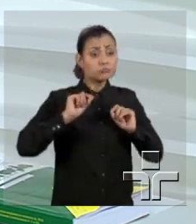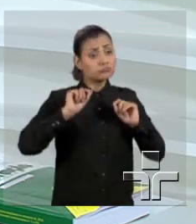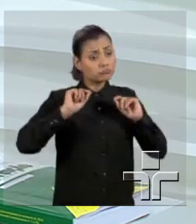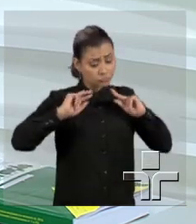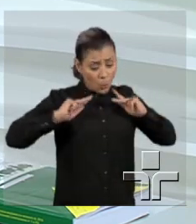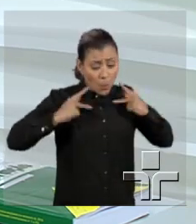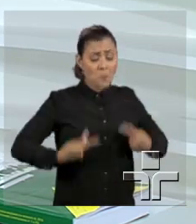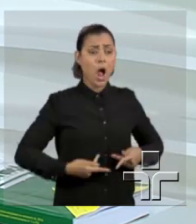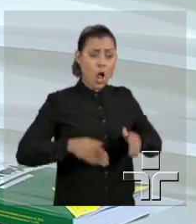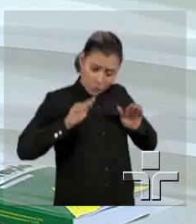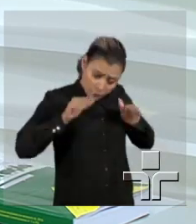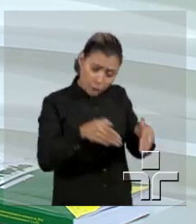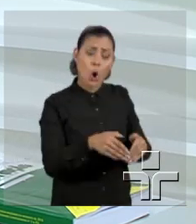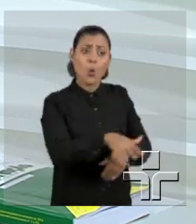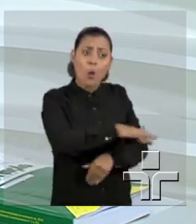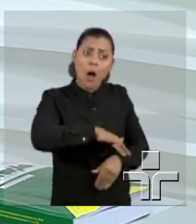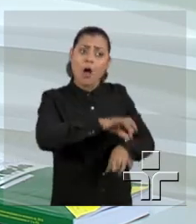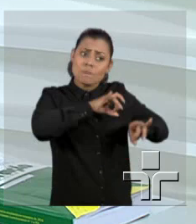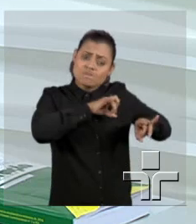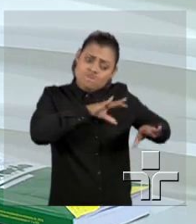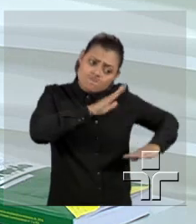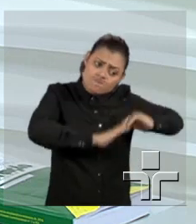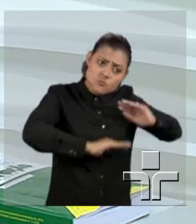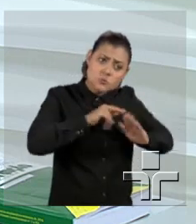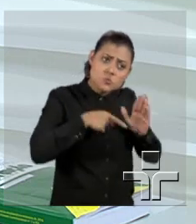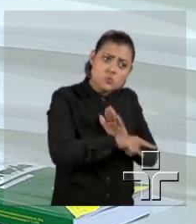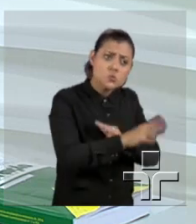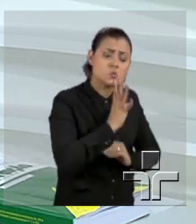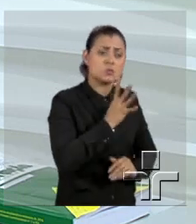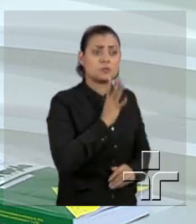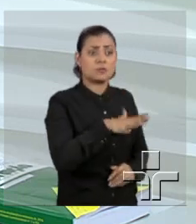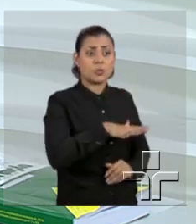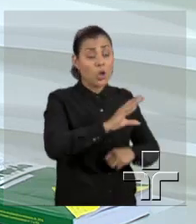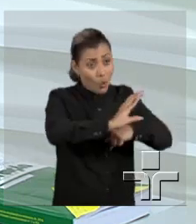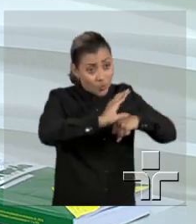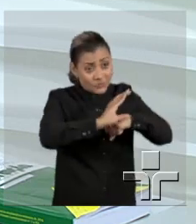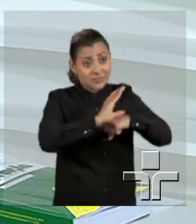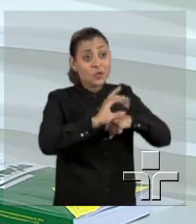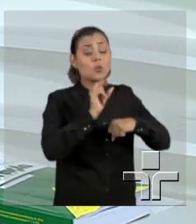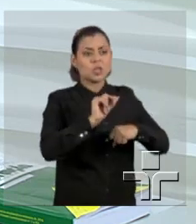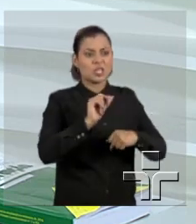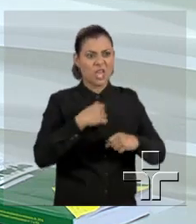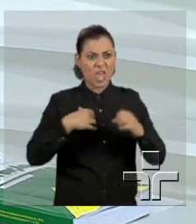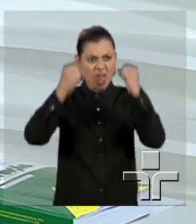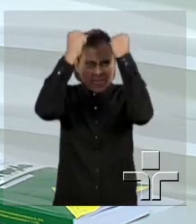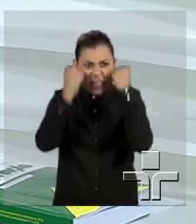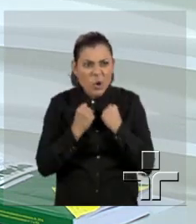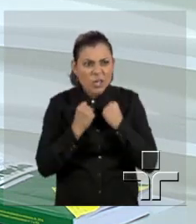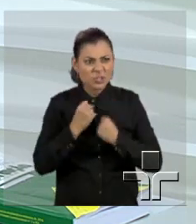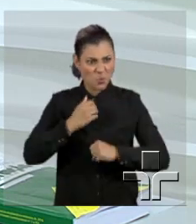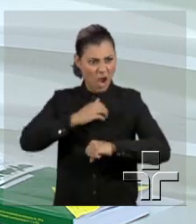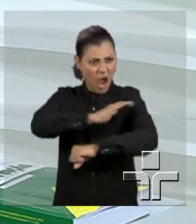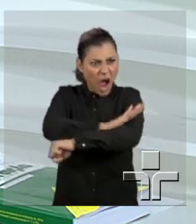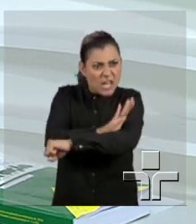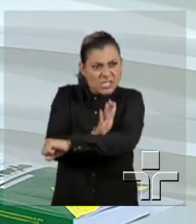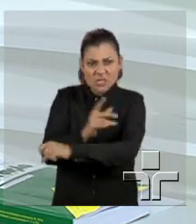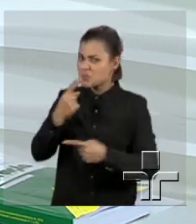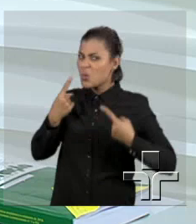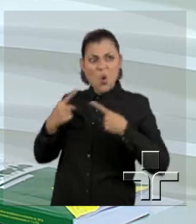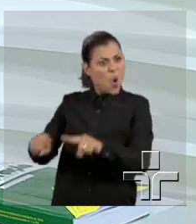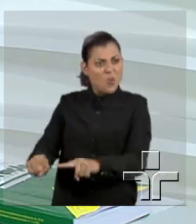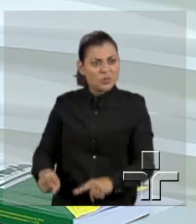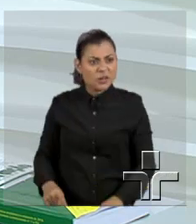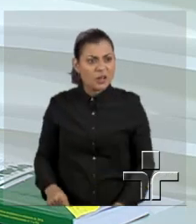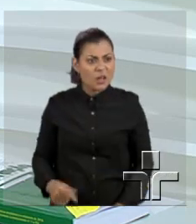Que seja alguém do ramo. A Constituição exige repúdio ao terrorismo e ao racismo. Que não seja